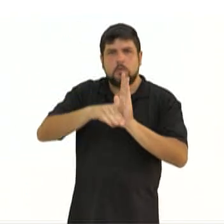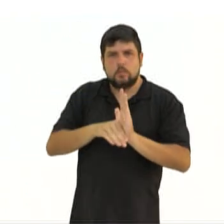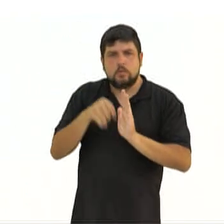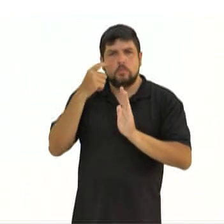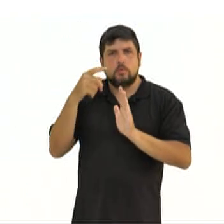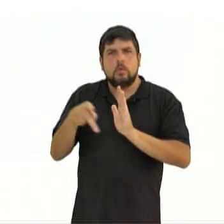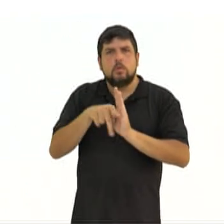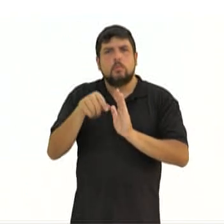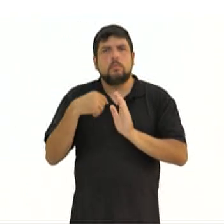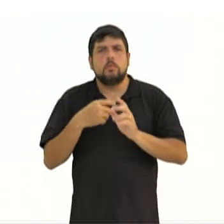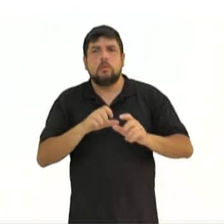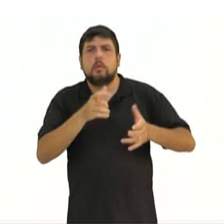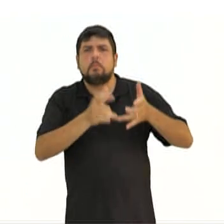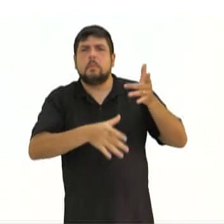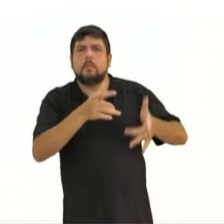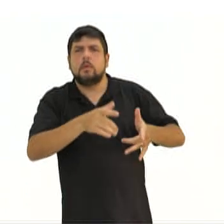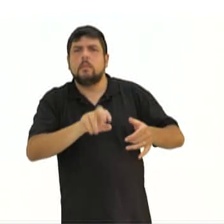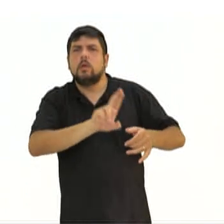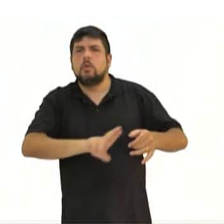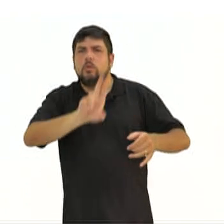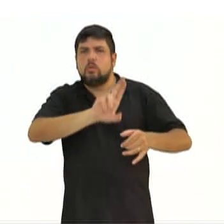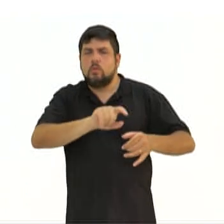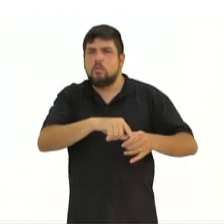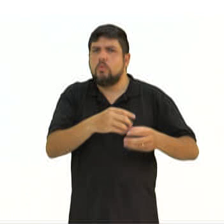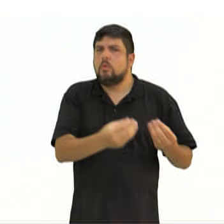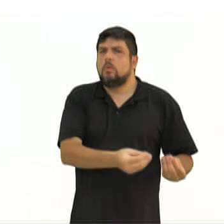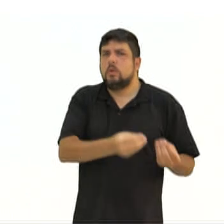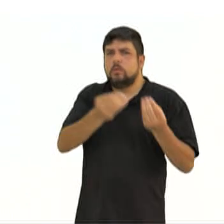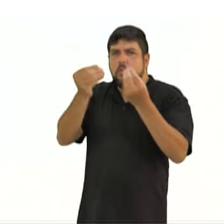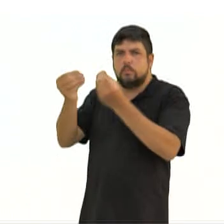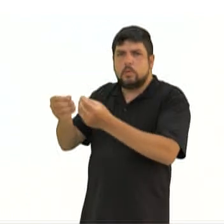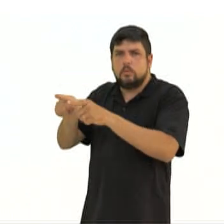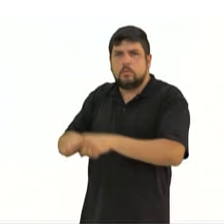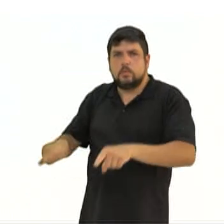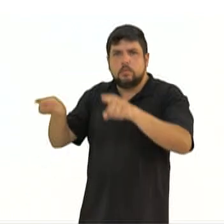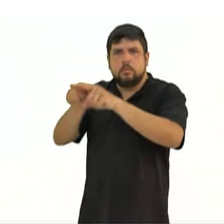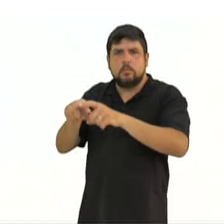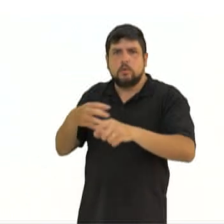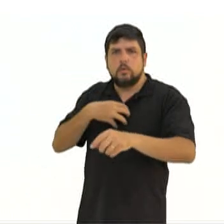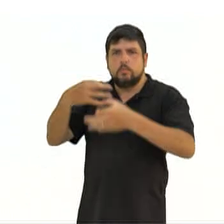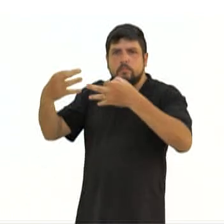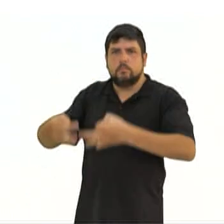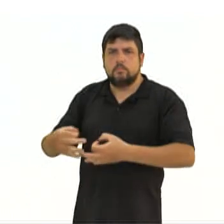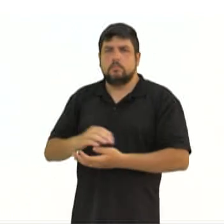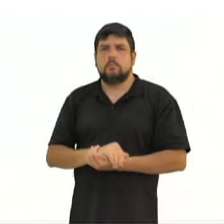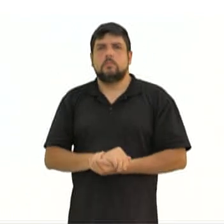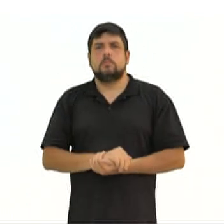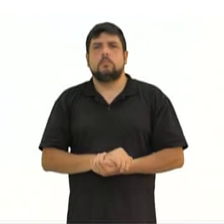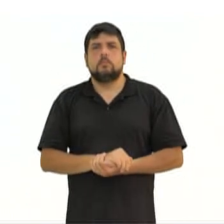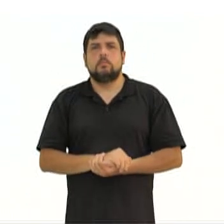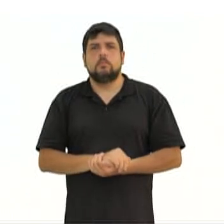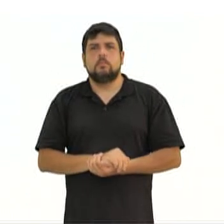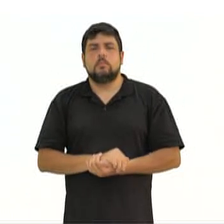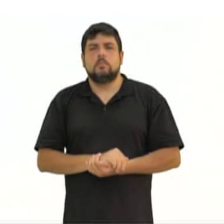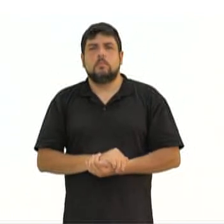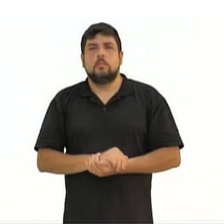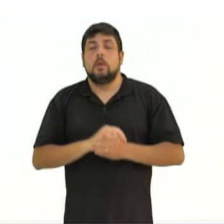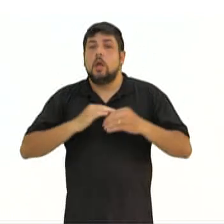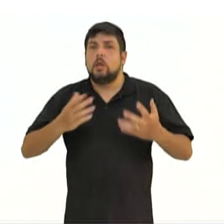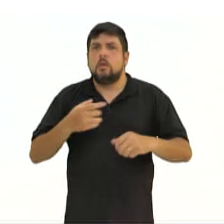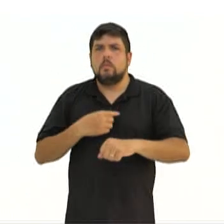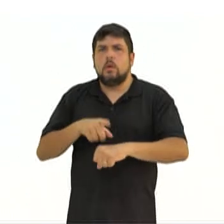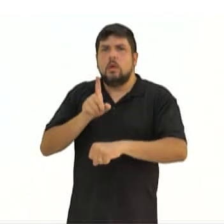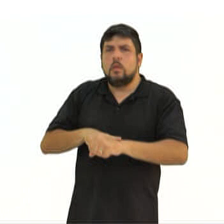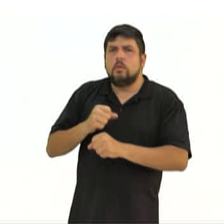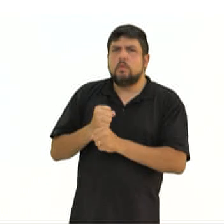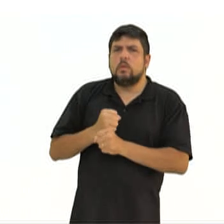receber os equipamentos que já não se usam mais e fazer a reciclagem de forma correta. Prolongue. Você não precisa trocar de celular